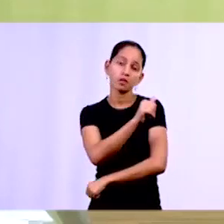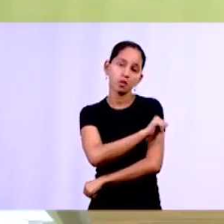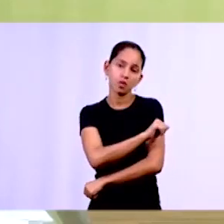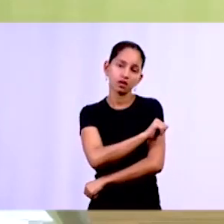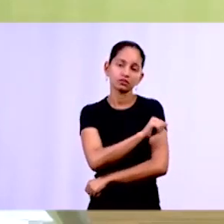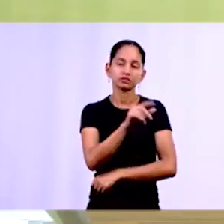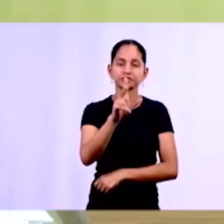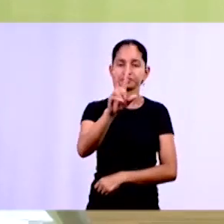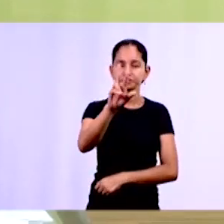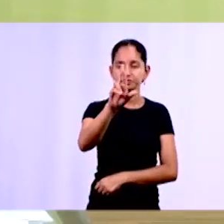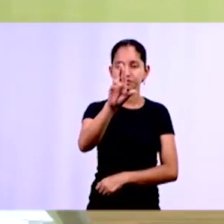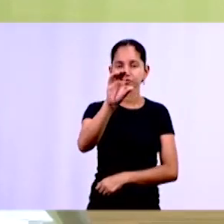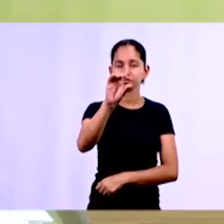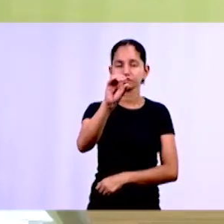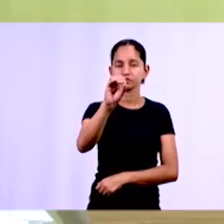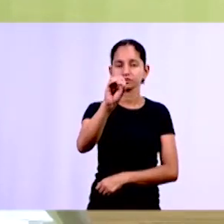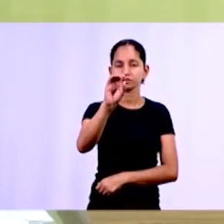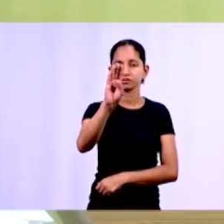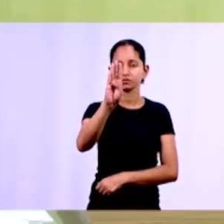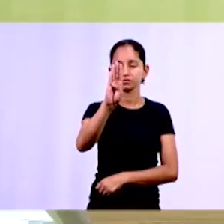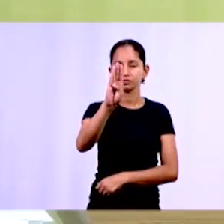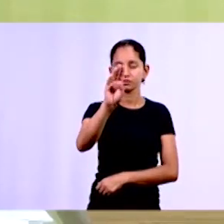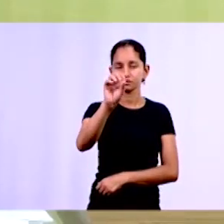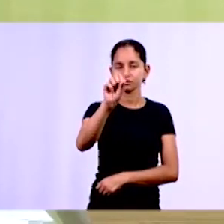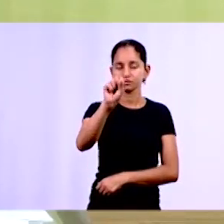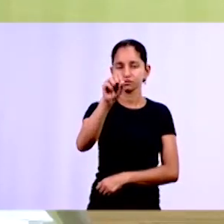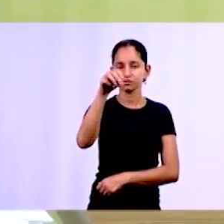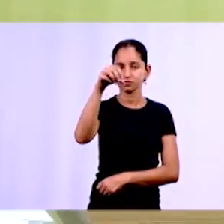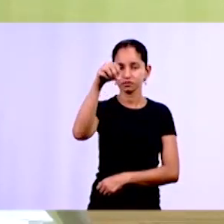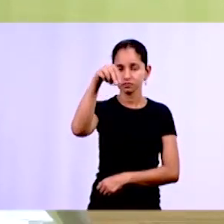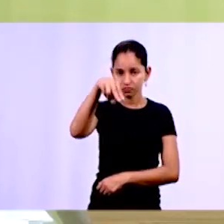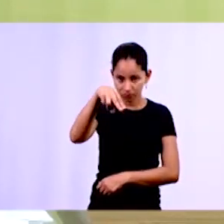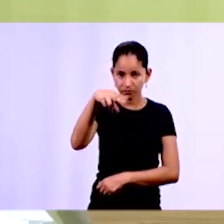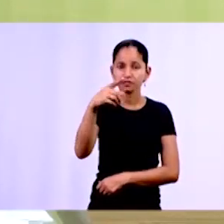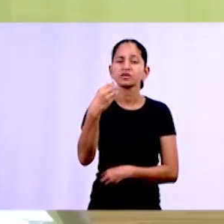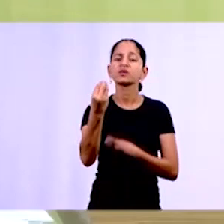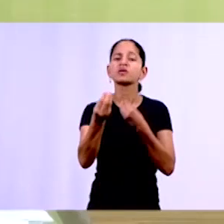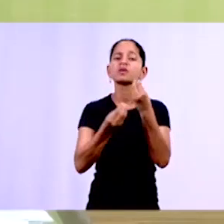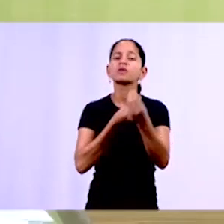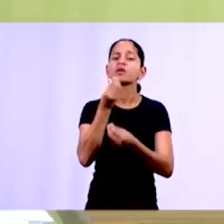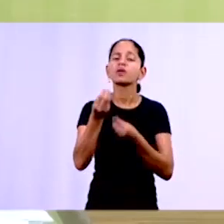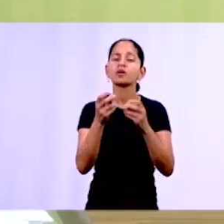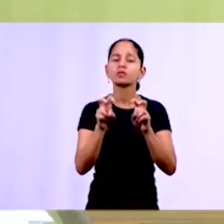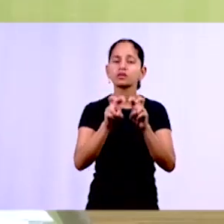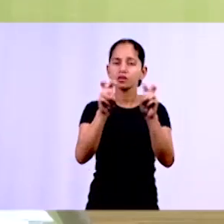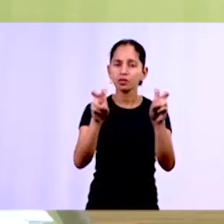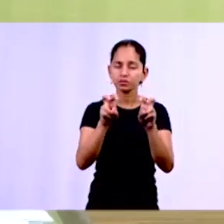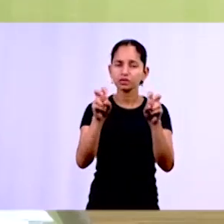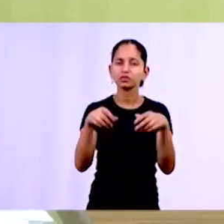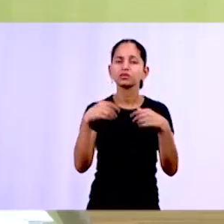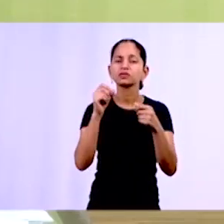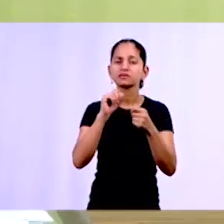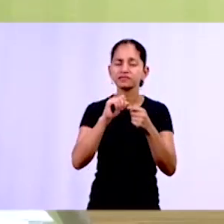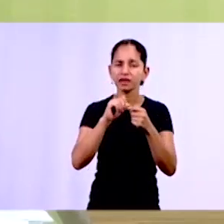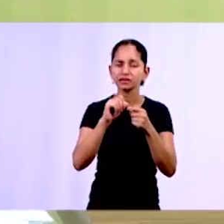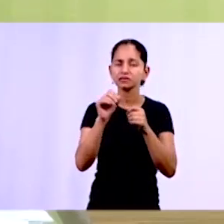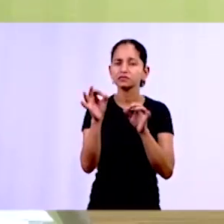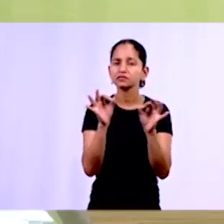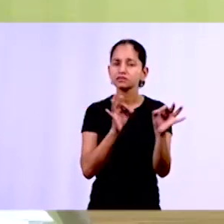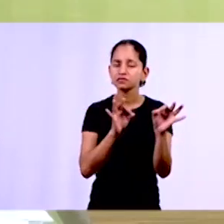Robson França, lá de Espigão, e ele quer saber o seguinte: como é distribuído os computadores do